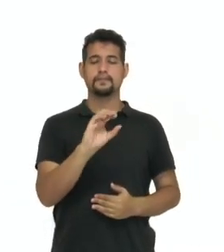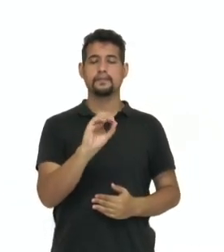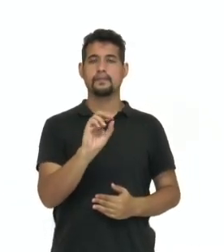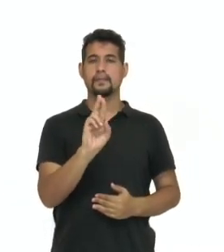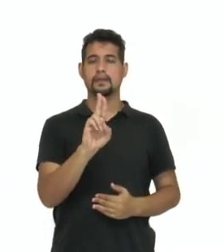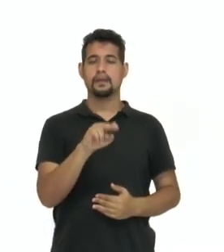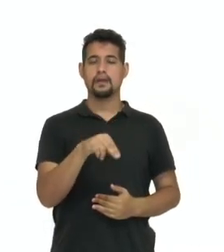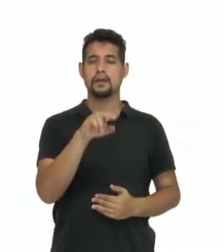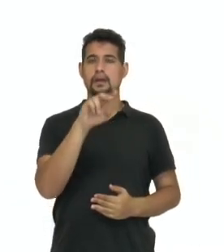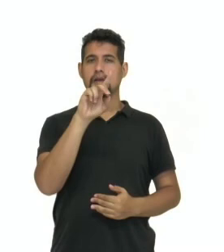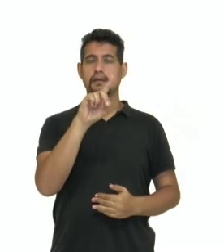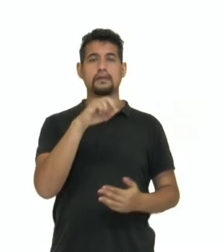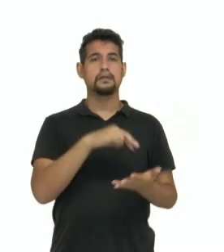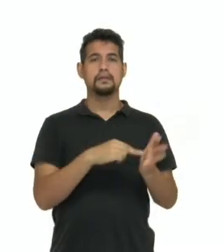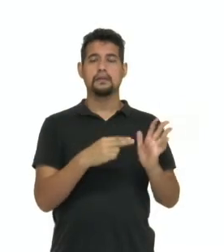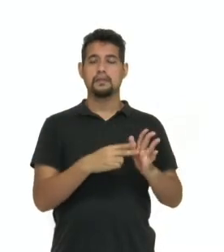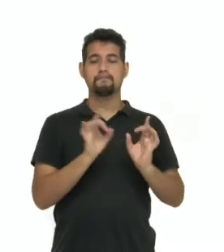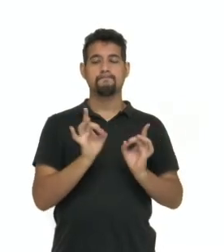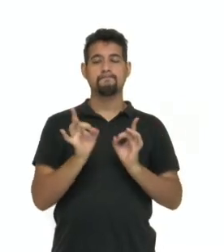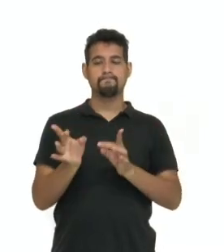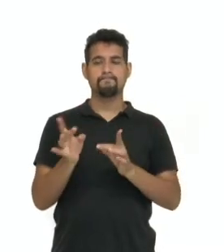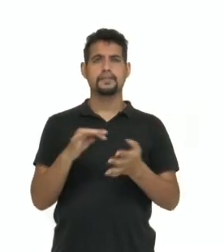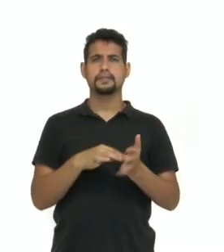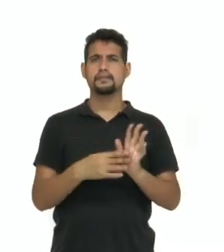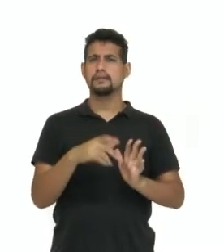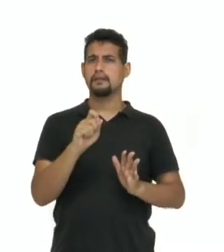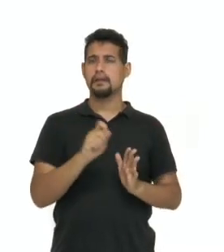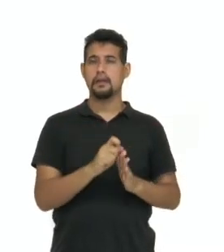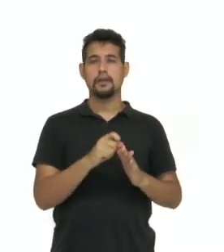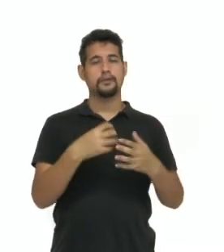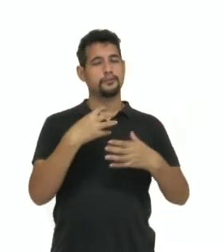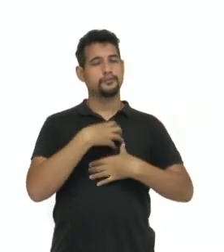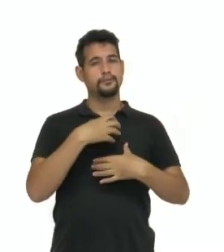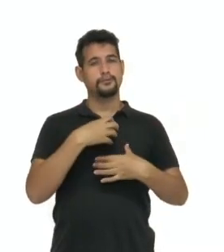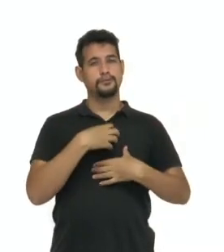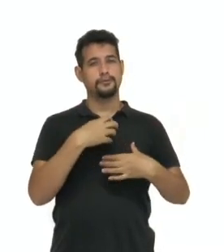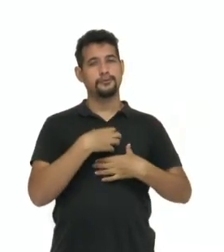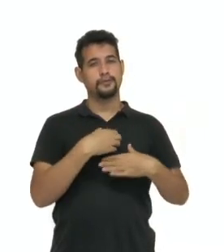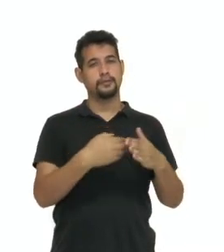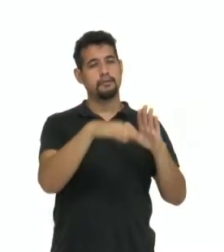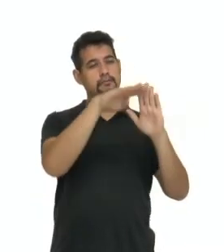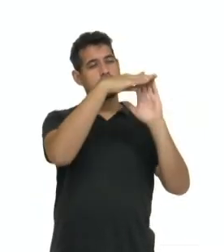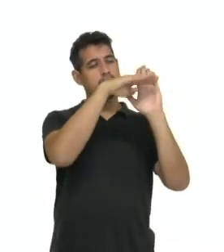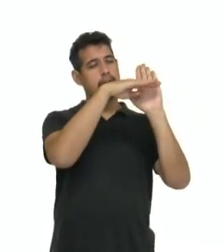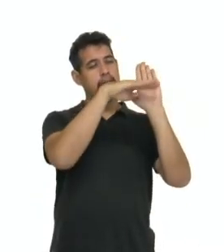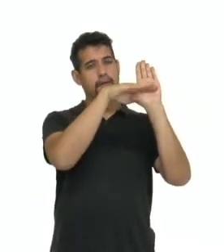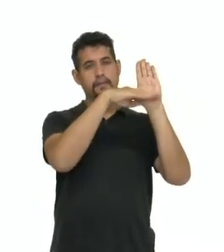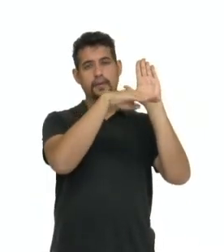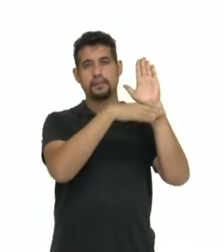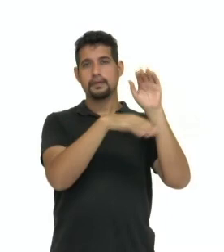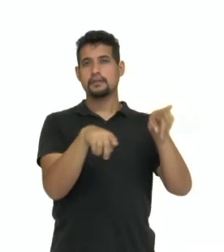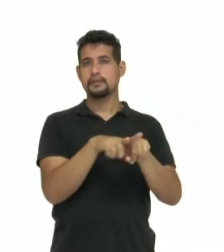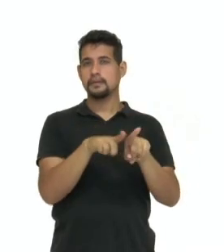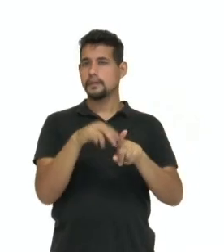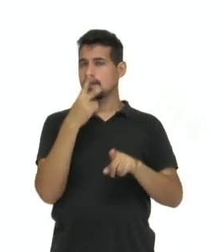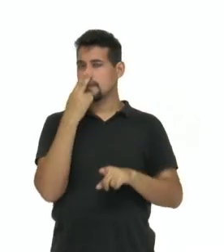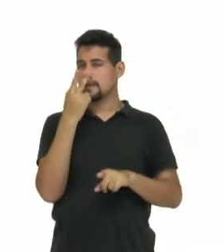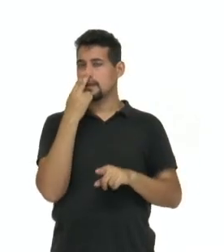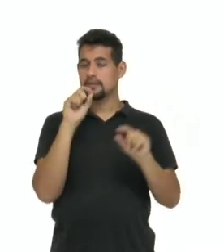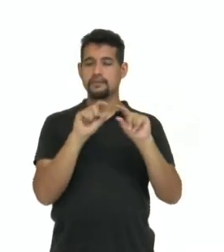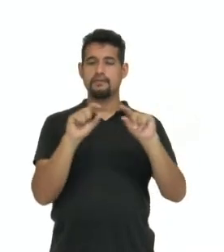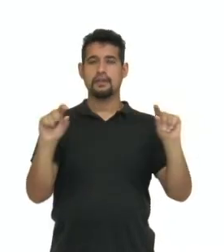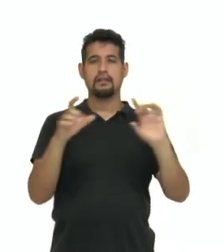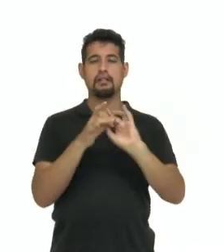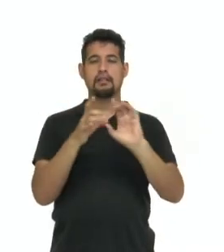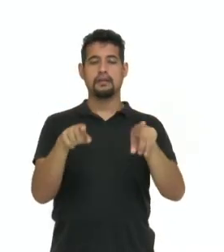o oponente for desclassificado. Estas são as formas ditas em itens, parecem frases soltas,